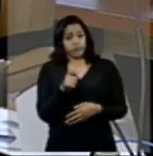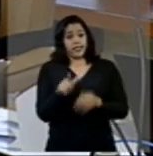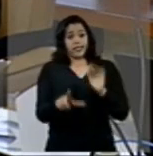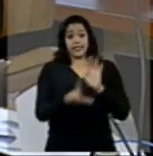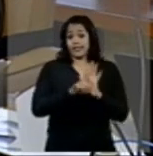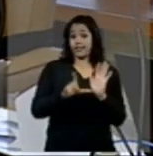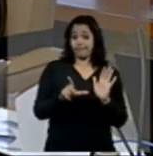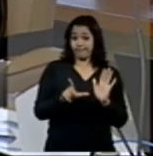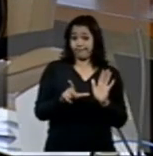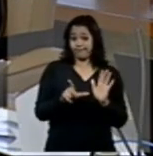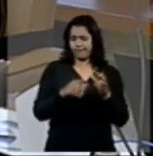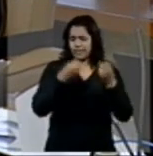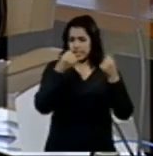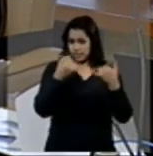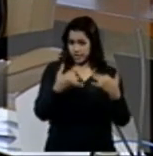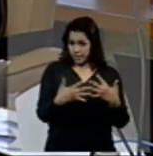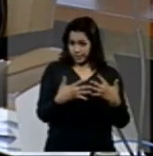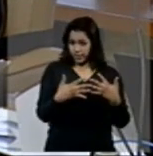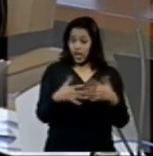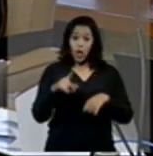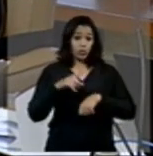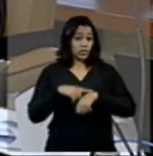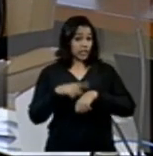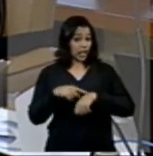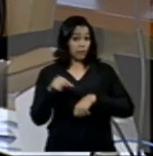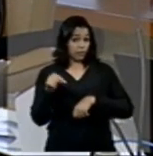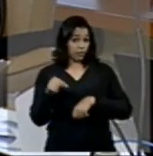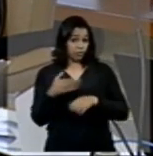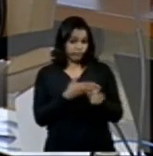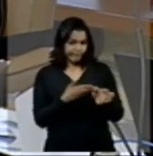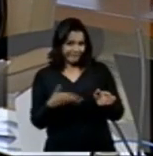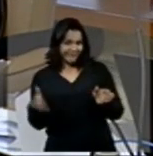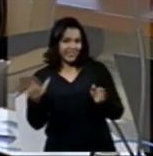ao tempo da propositura desta DPF